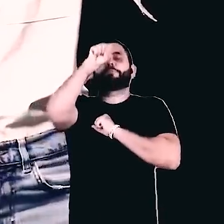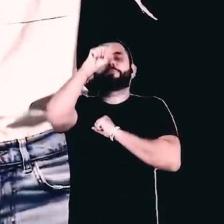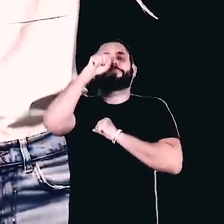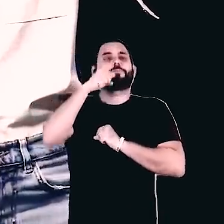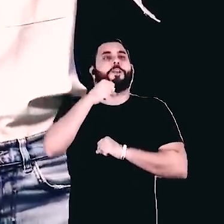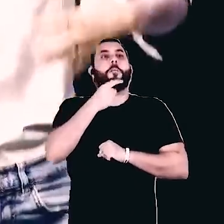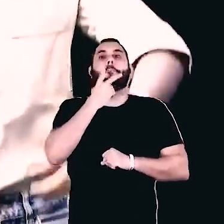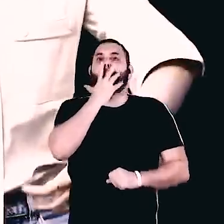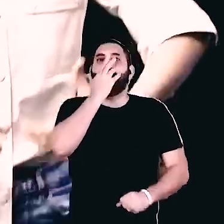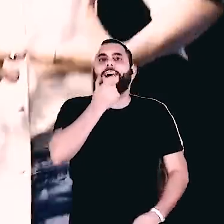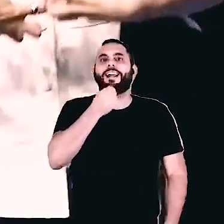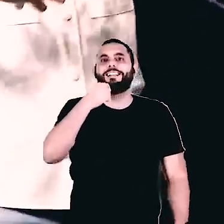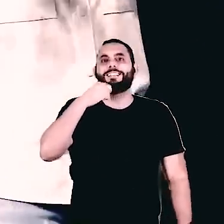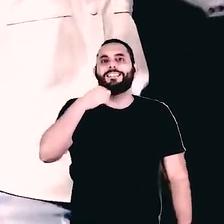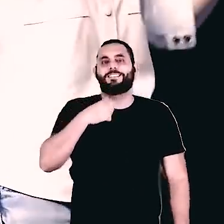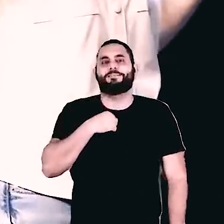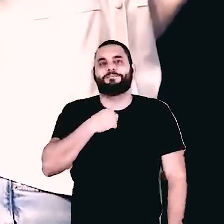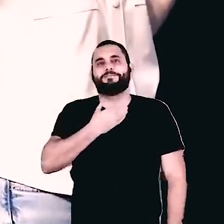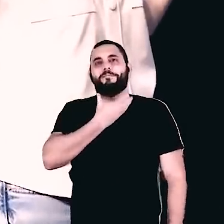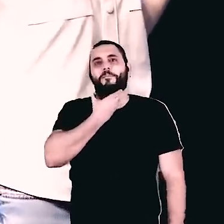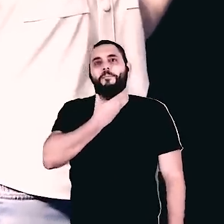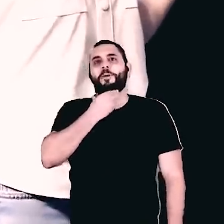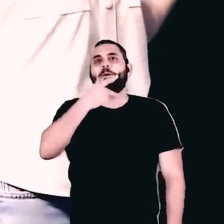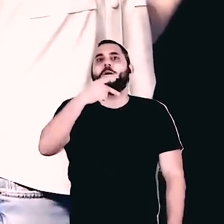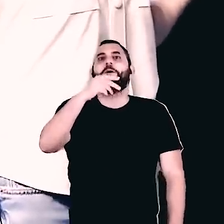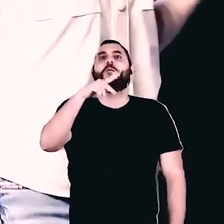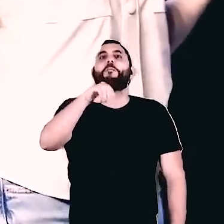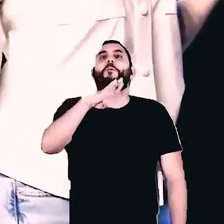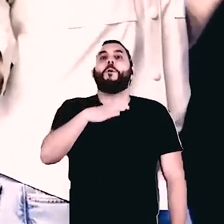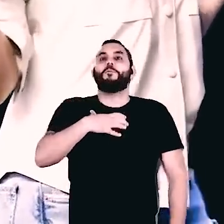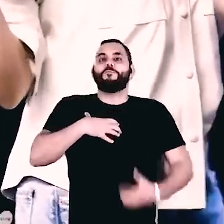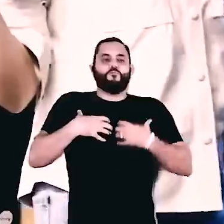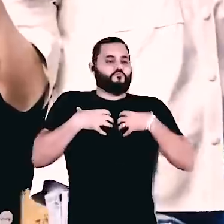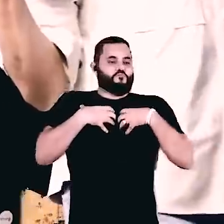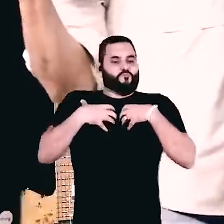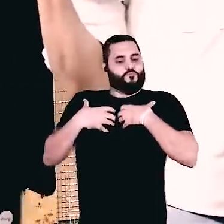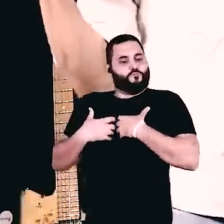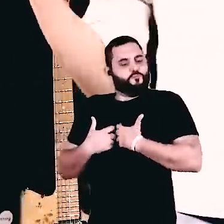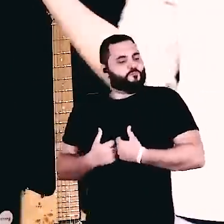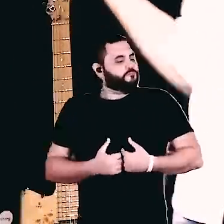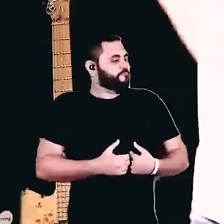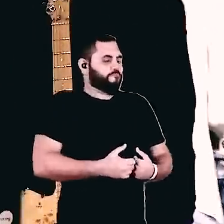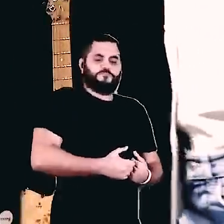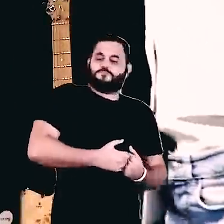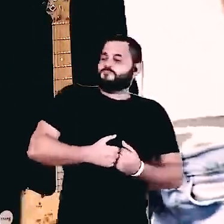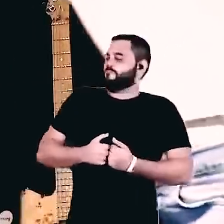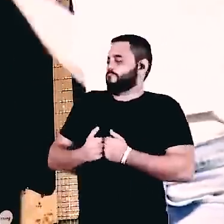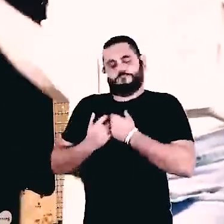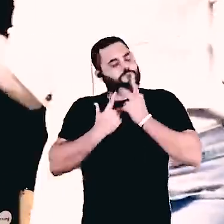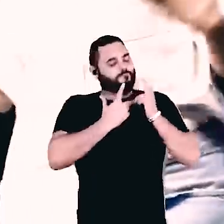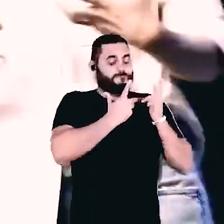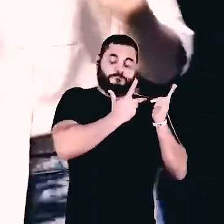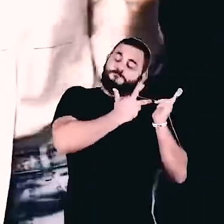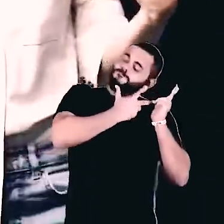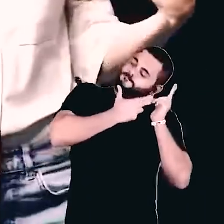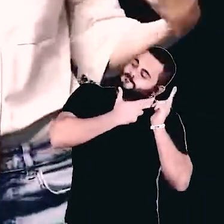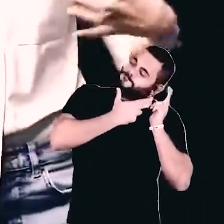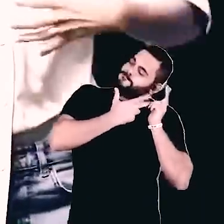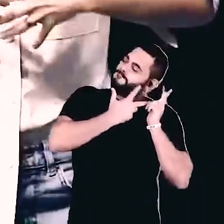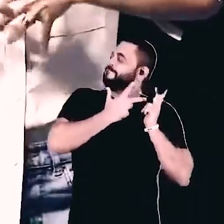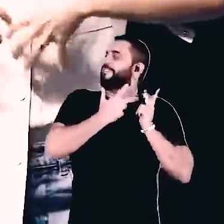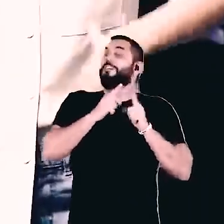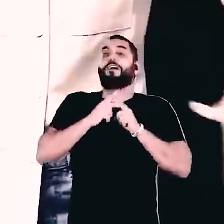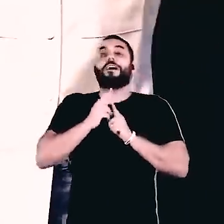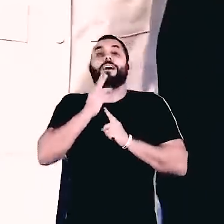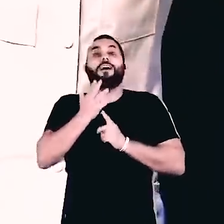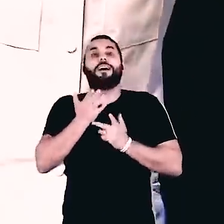pombo. Ela acorda de peito estufado e vai dormir assim, ó. Acorda e vai dormir. Né? É o espírito de pombo. É a